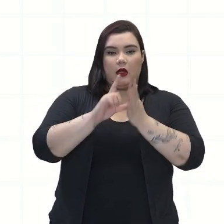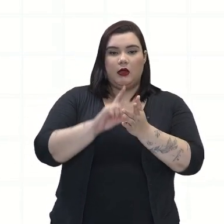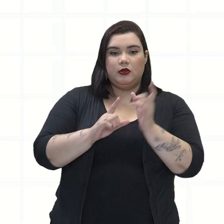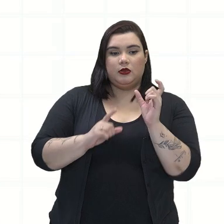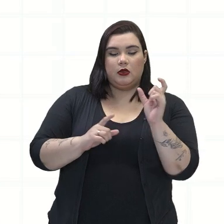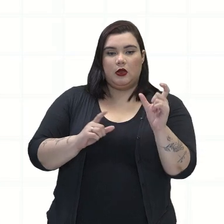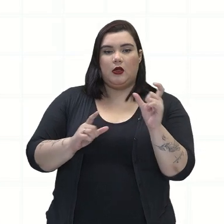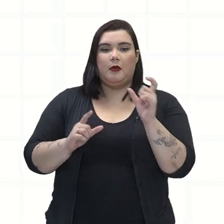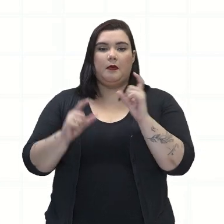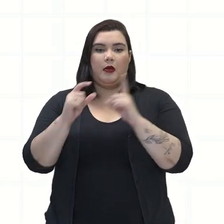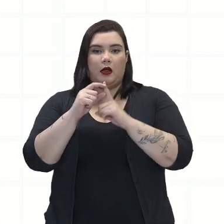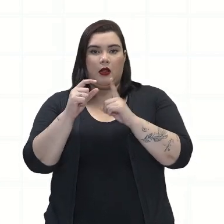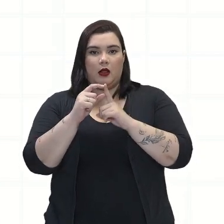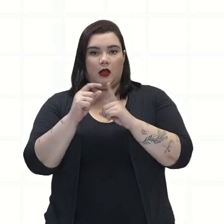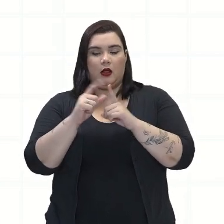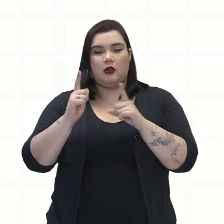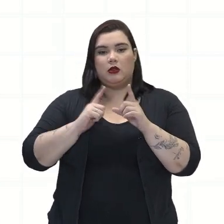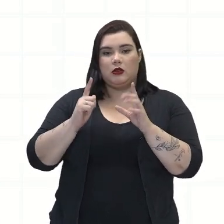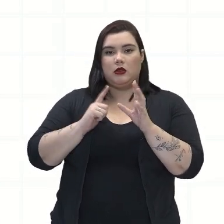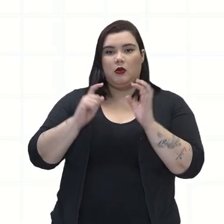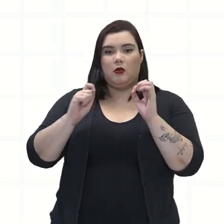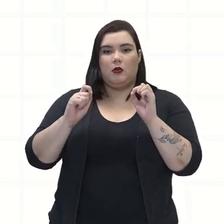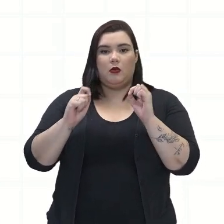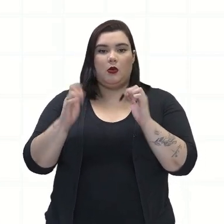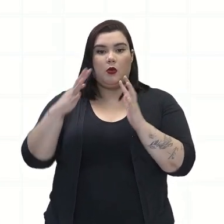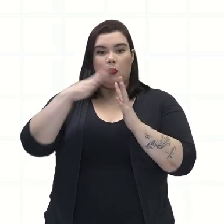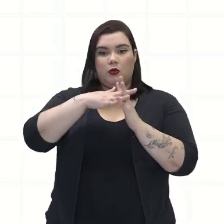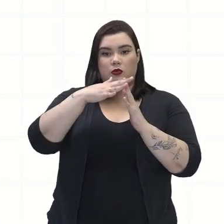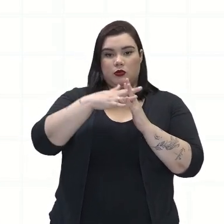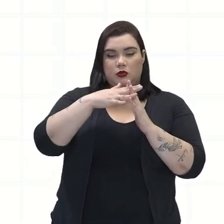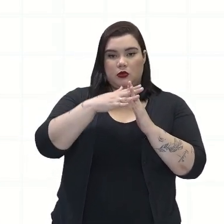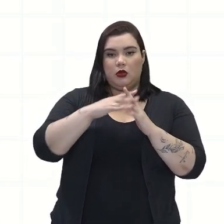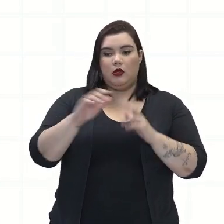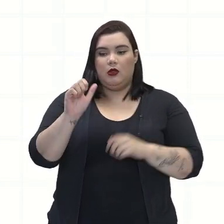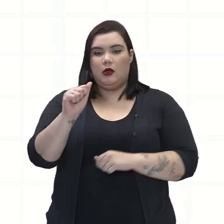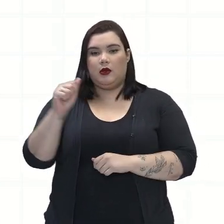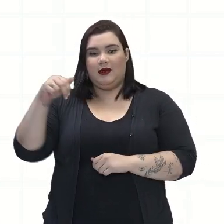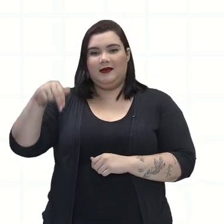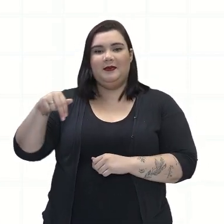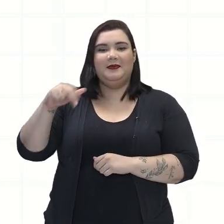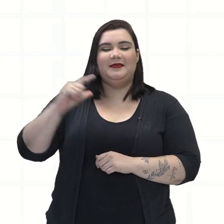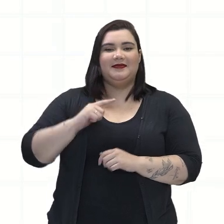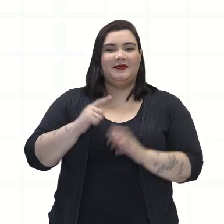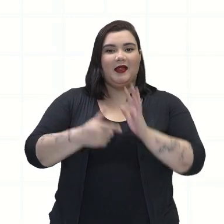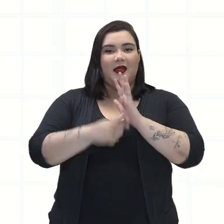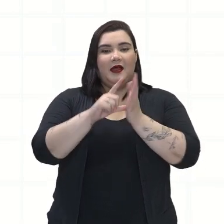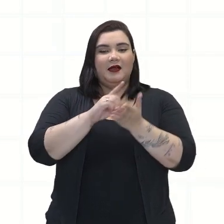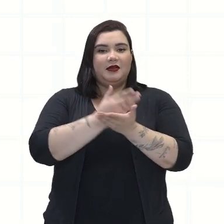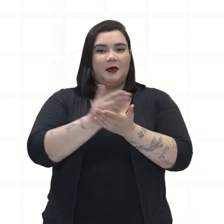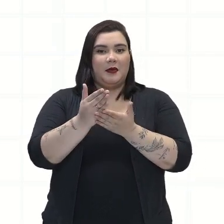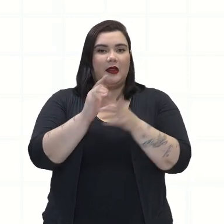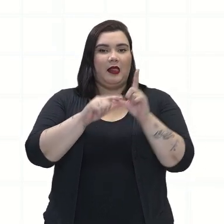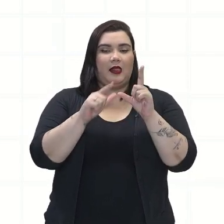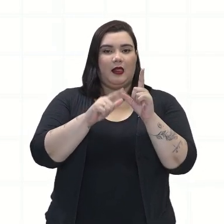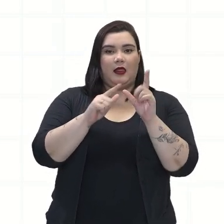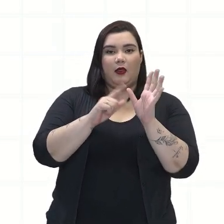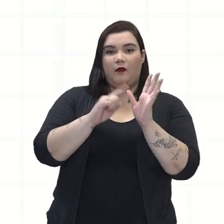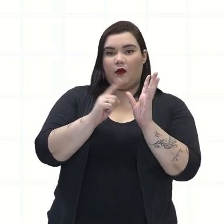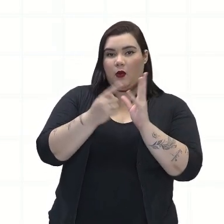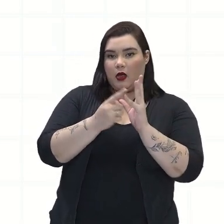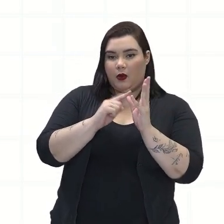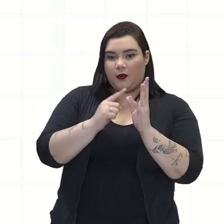que começam com som de consoante, e o an antes de palavras que começam com som de vogal,